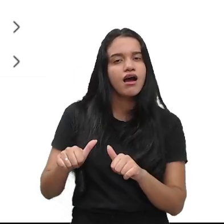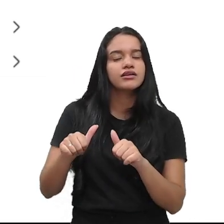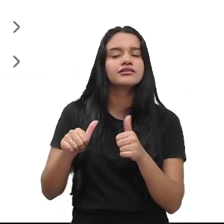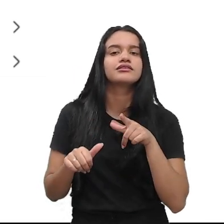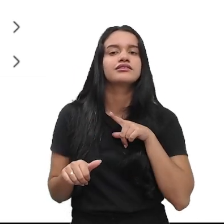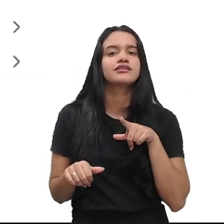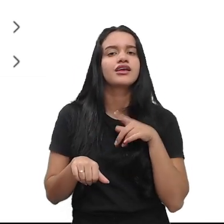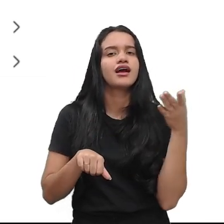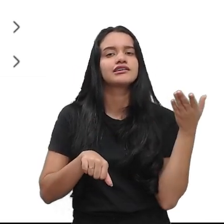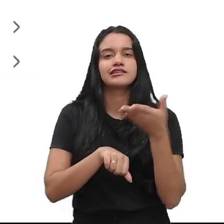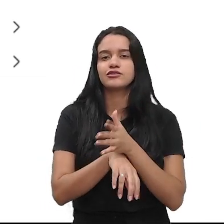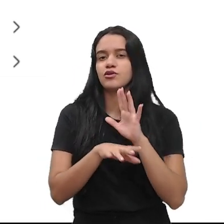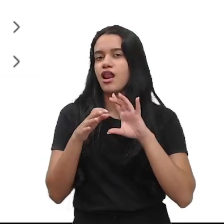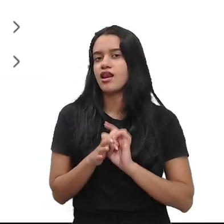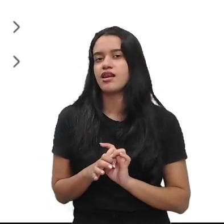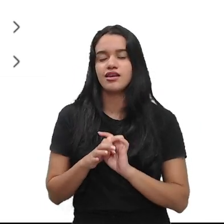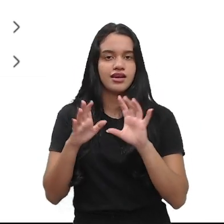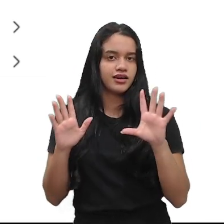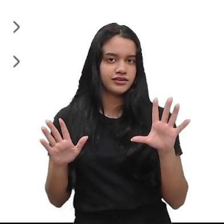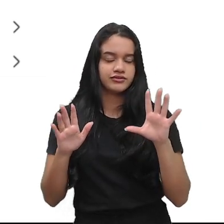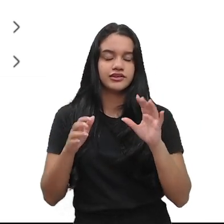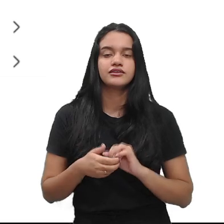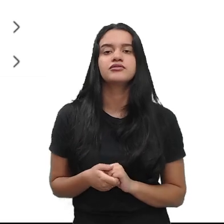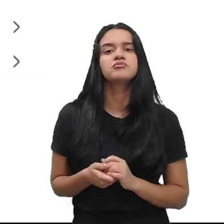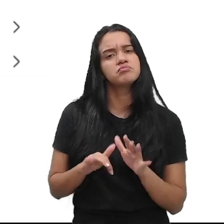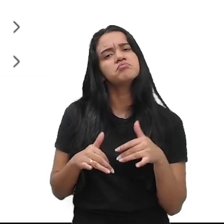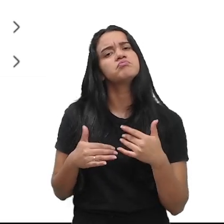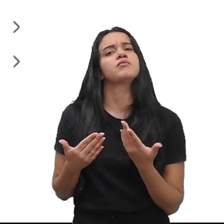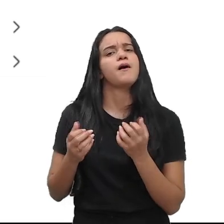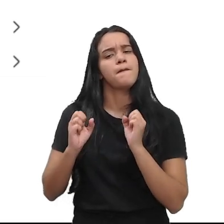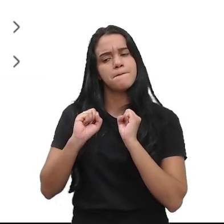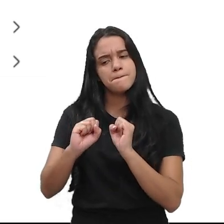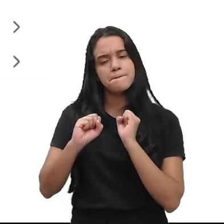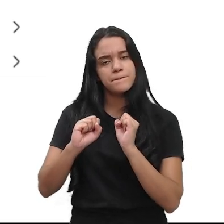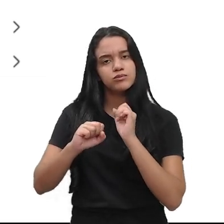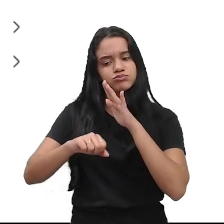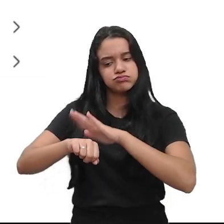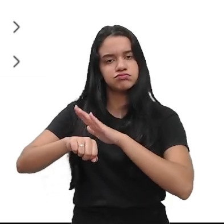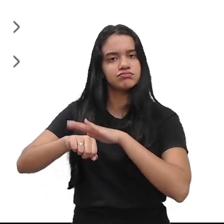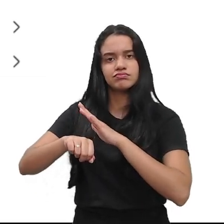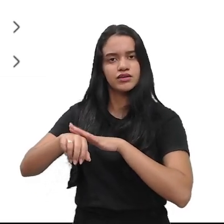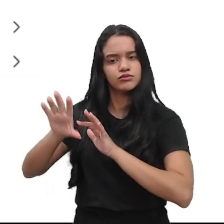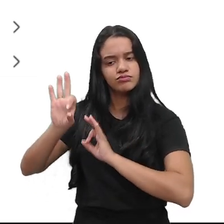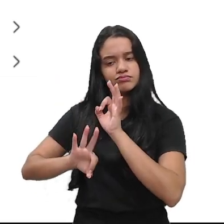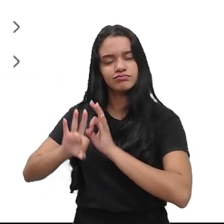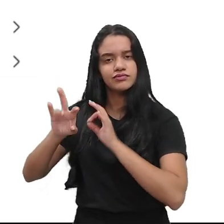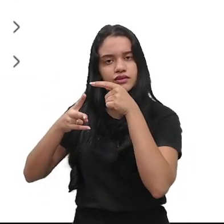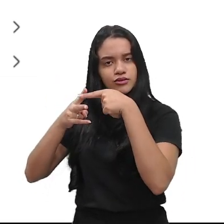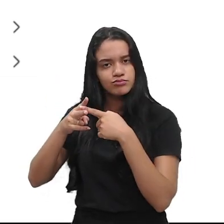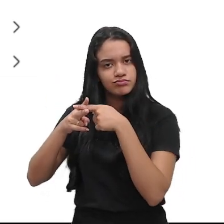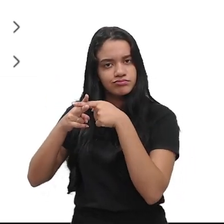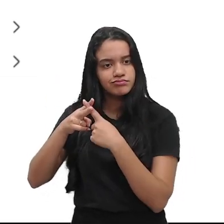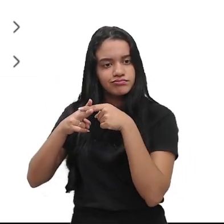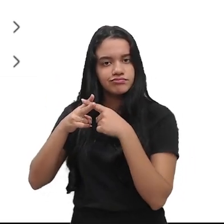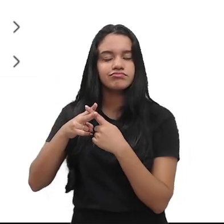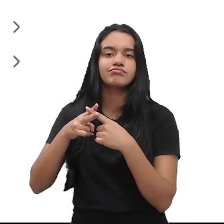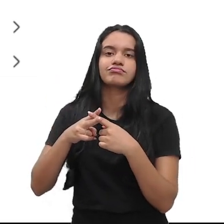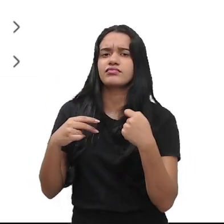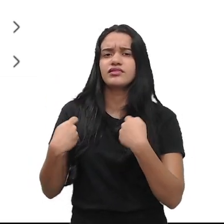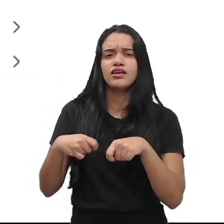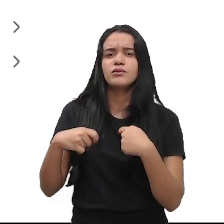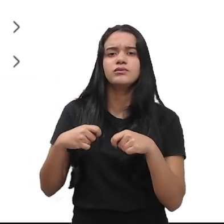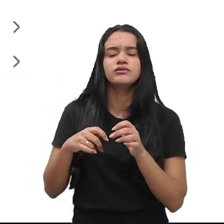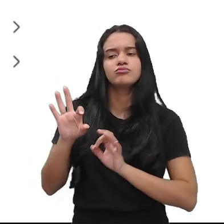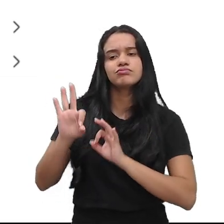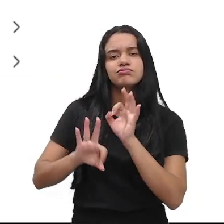ter acesso livre àquela arte para que ele mesmo faça os ajustes sem precisar sem precisar mandar